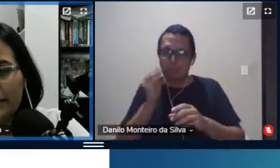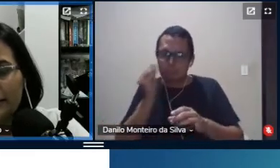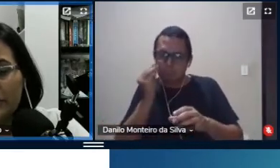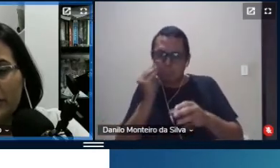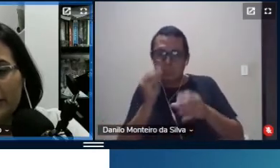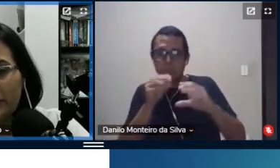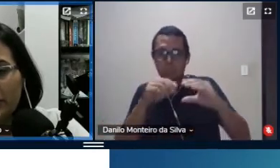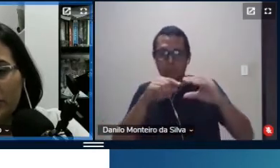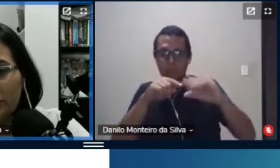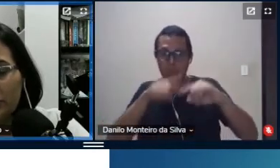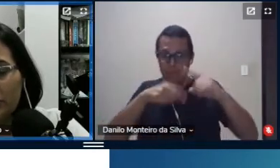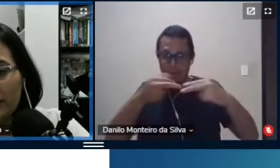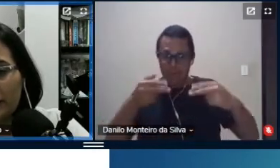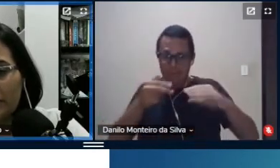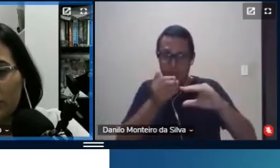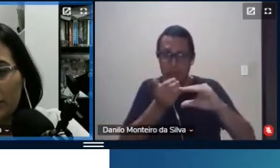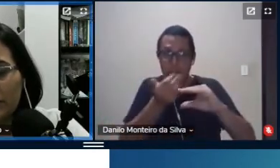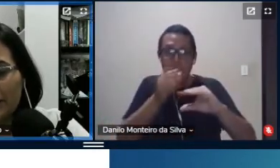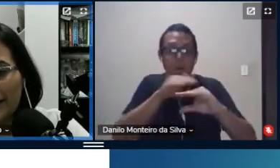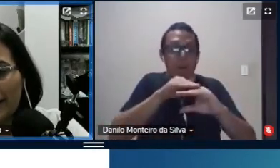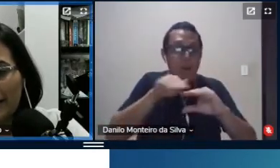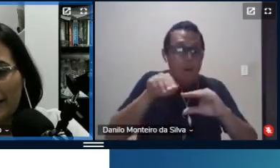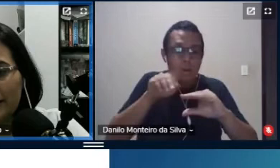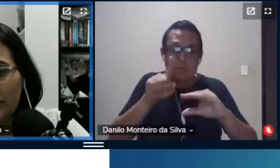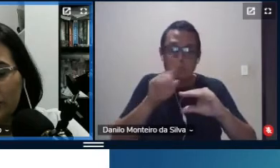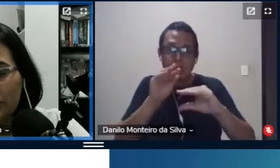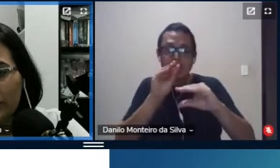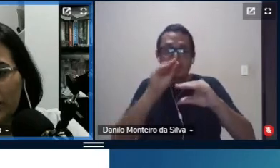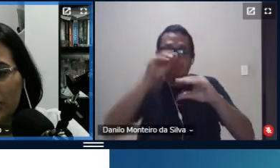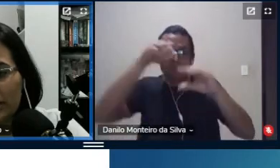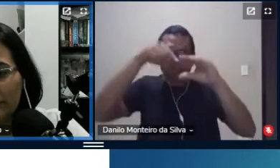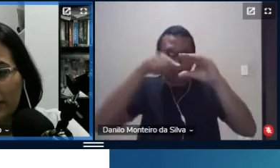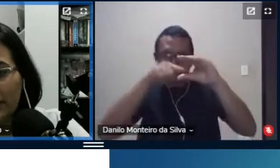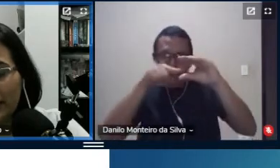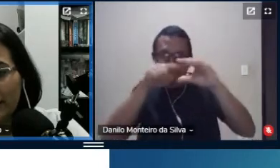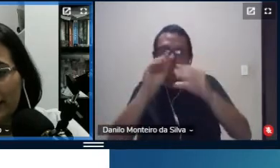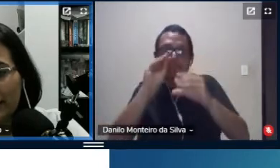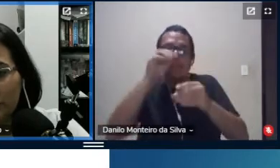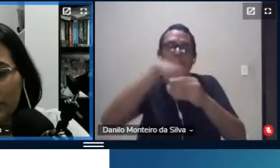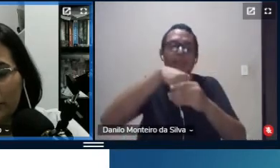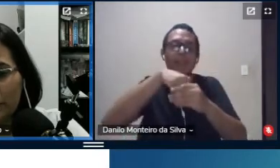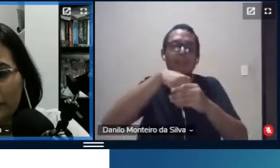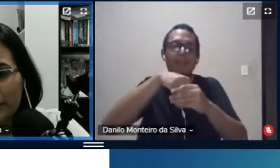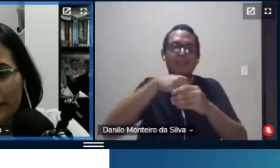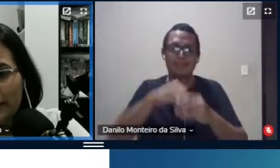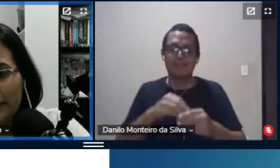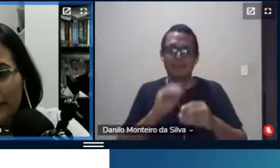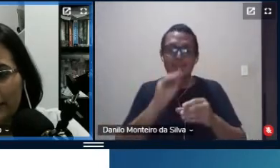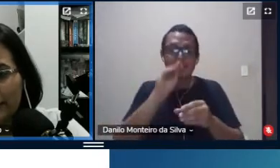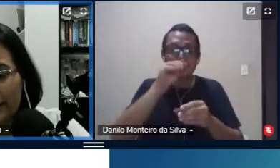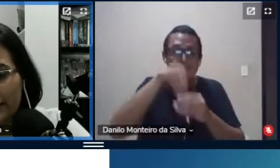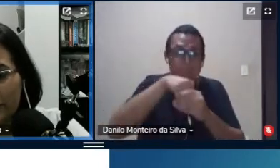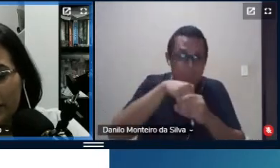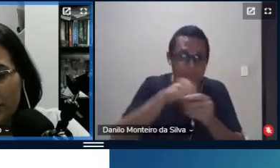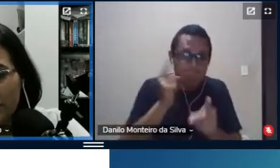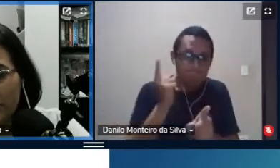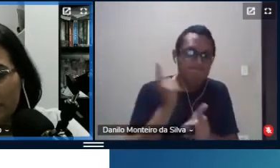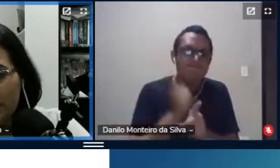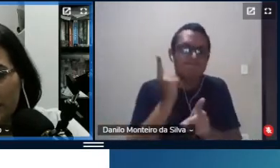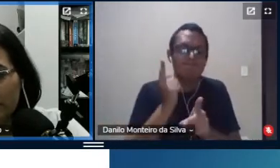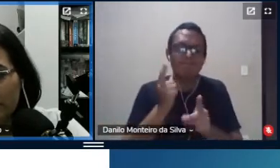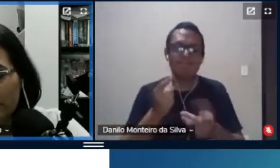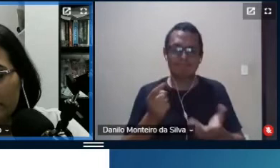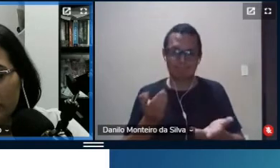O que é? São ensaios que a gente consegue visualizar aqui dentro, achar a falha que está aqui no meio, que externamente,